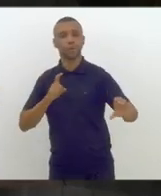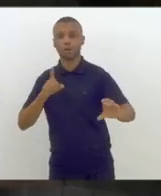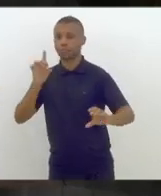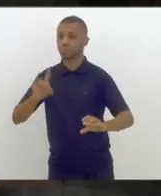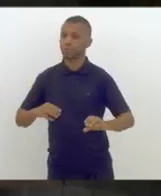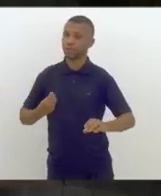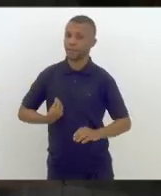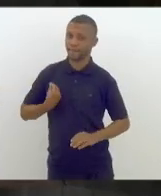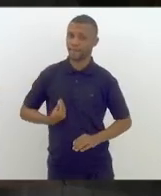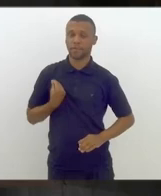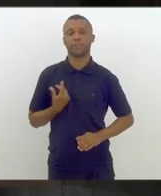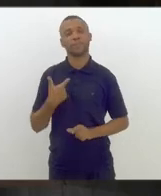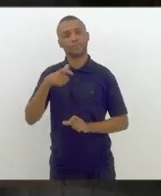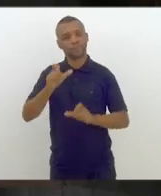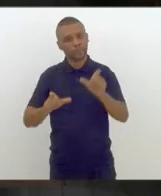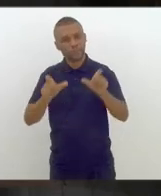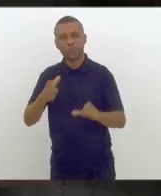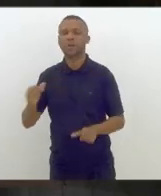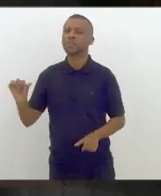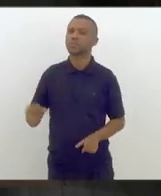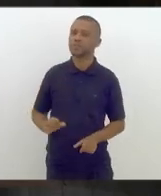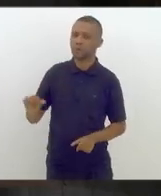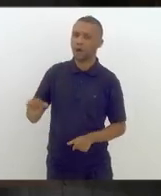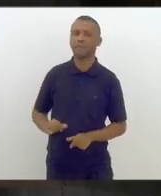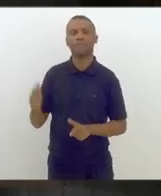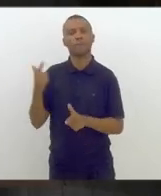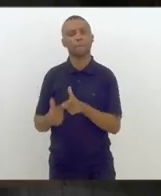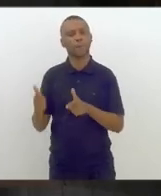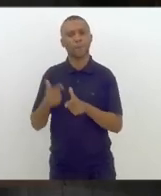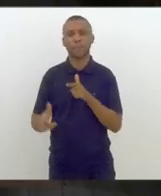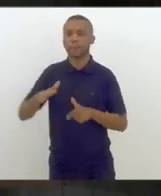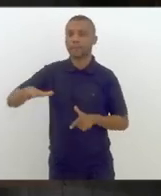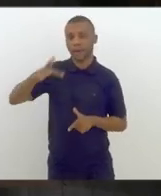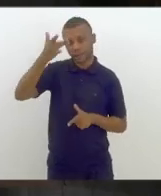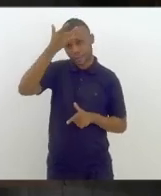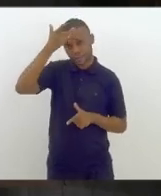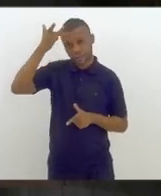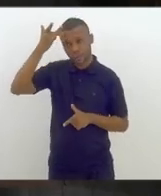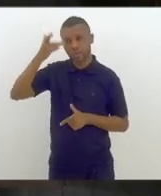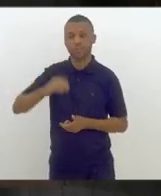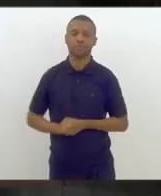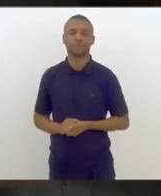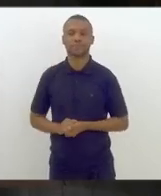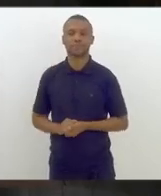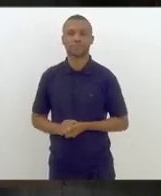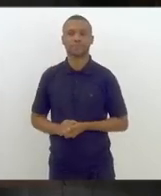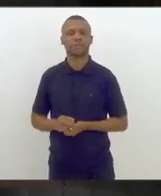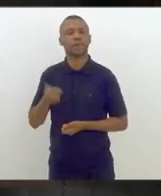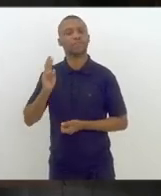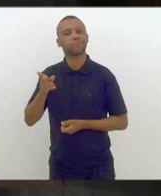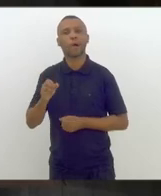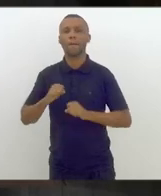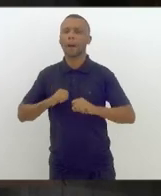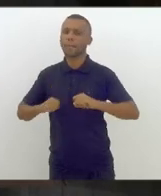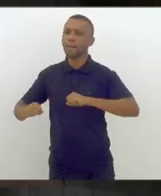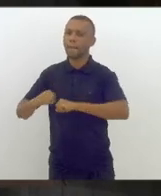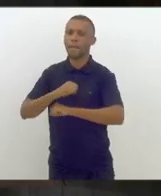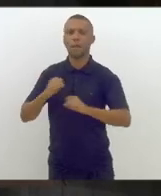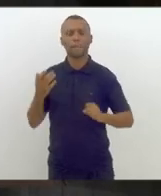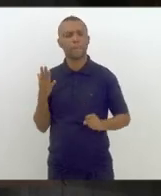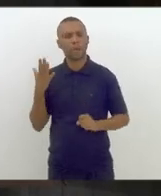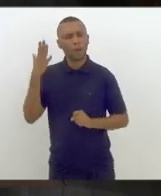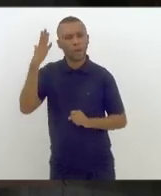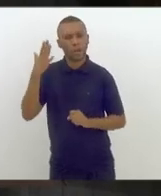vida para as pessoas que já sofrem com os problemas na saúde mental. Vamos continuar também com a nossa luta incansável pelo